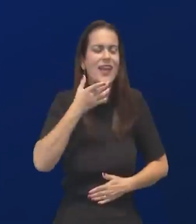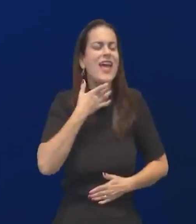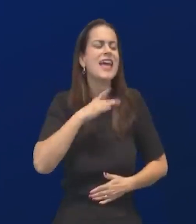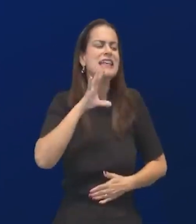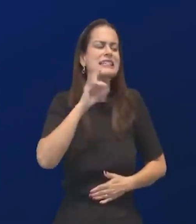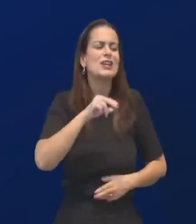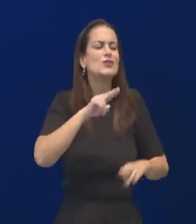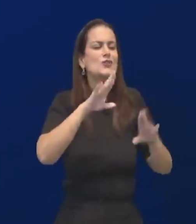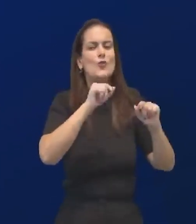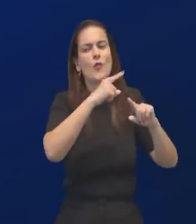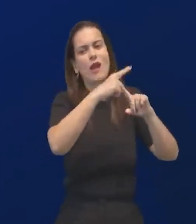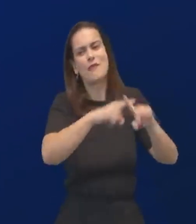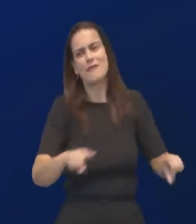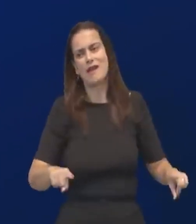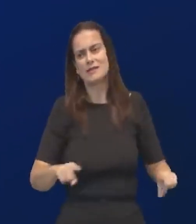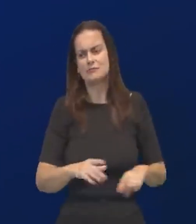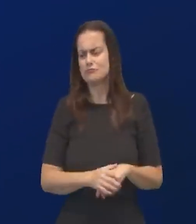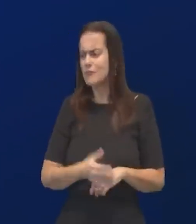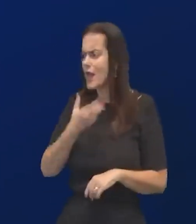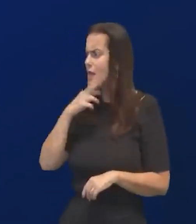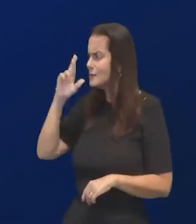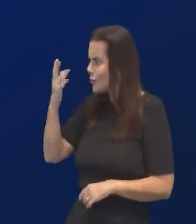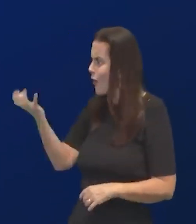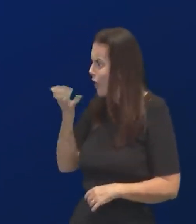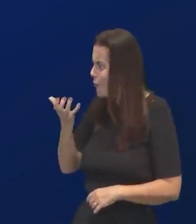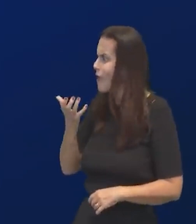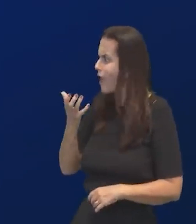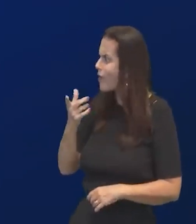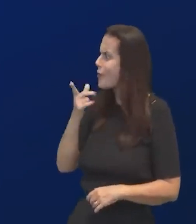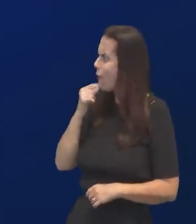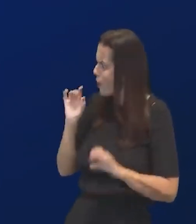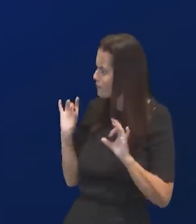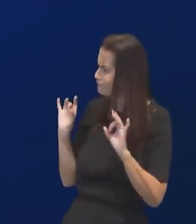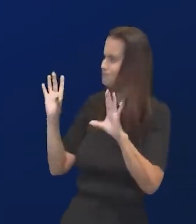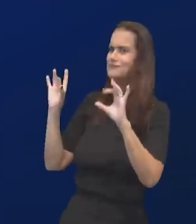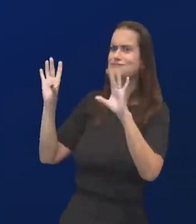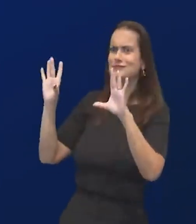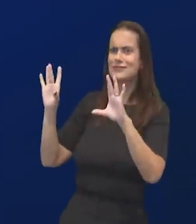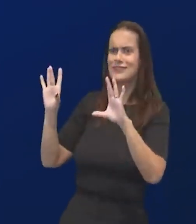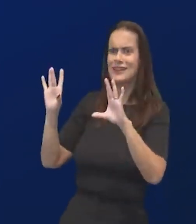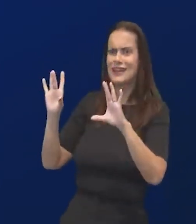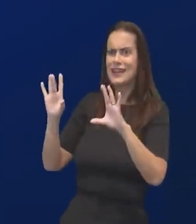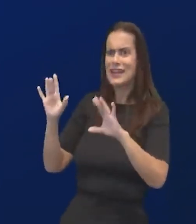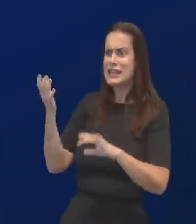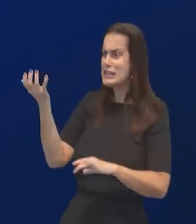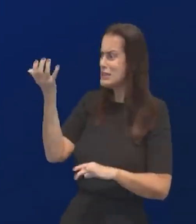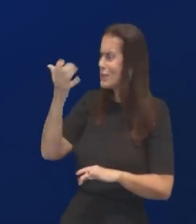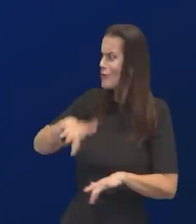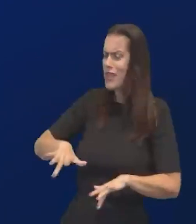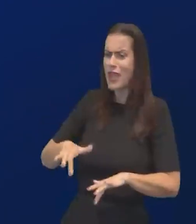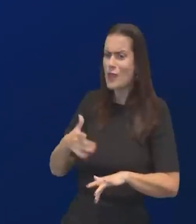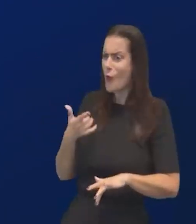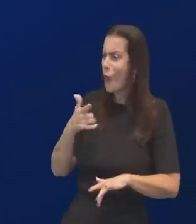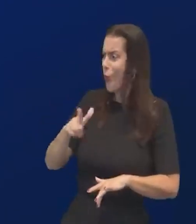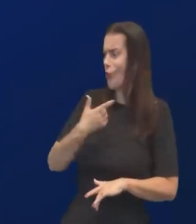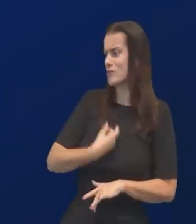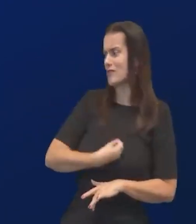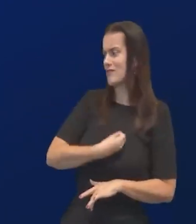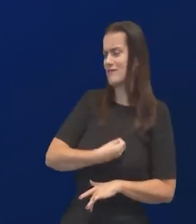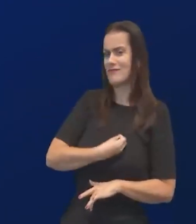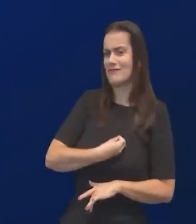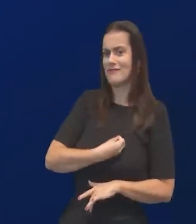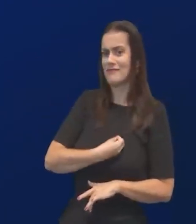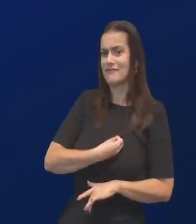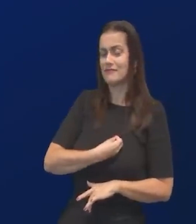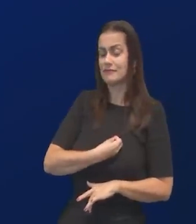Senhor, dá-me dessa água, para que não mais tenha sede, nem venha aqui retirá-la. Disse-lhe